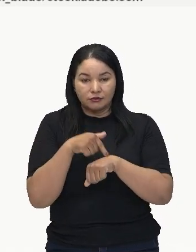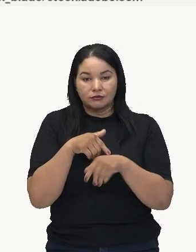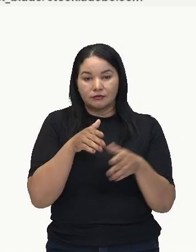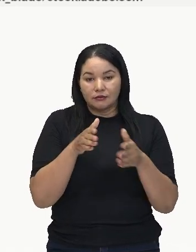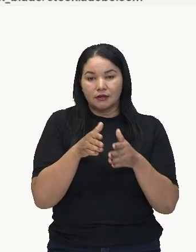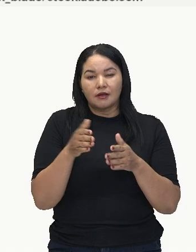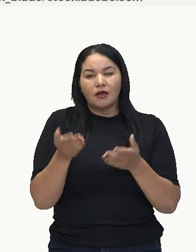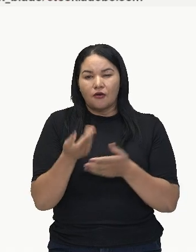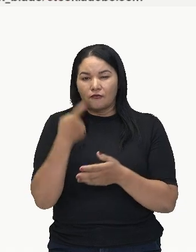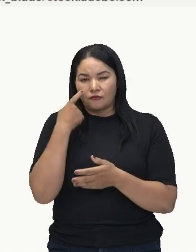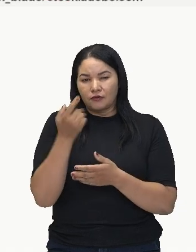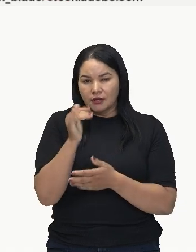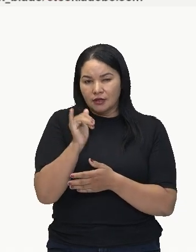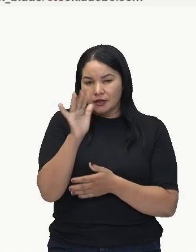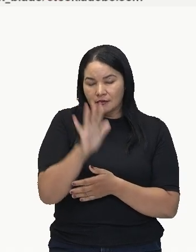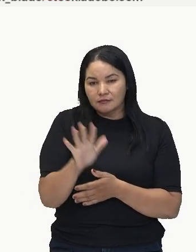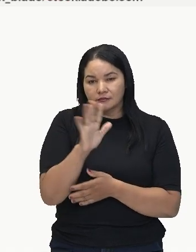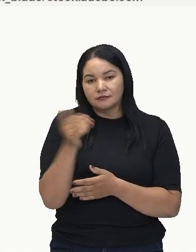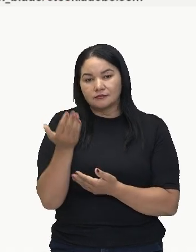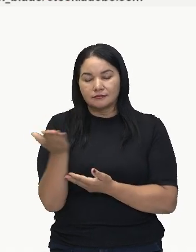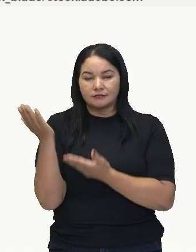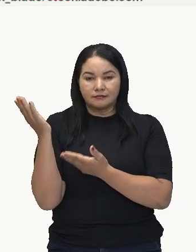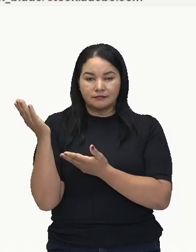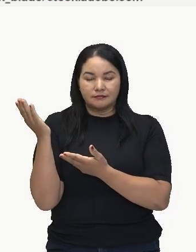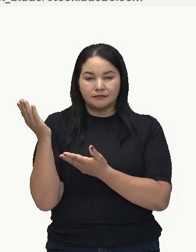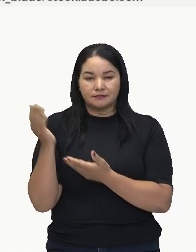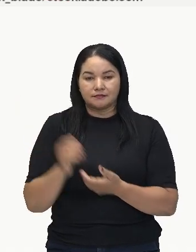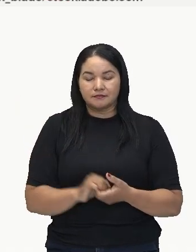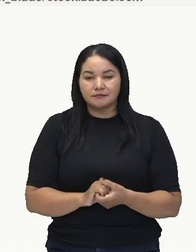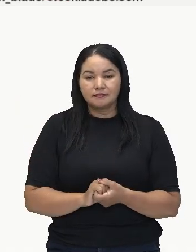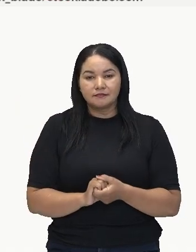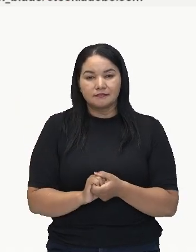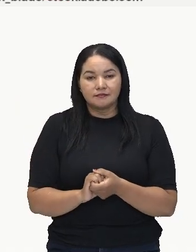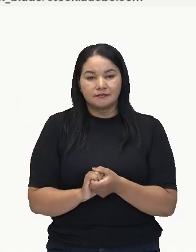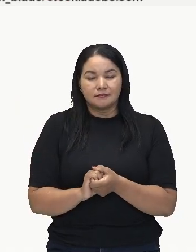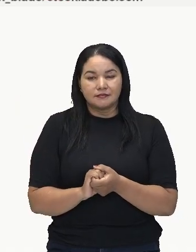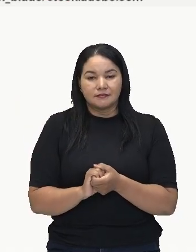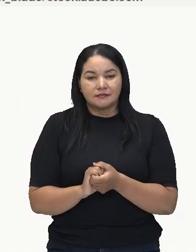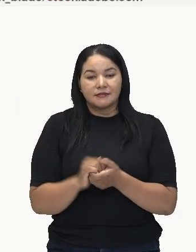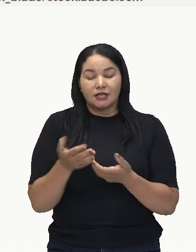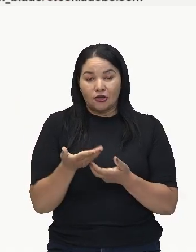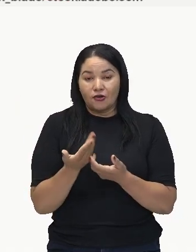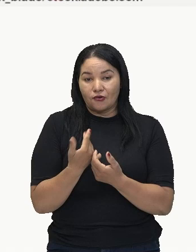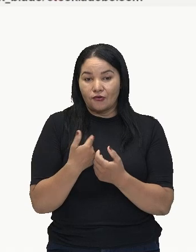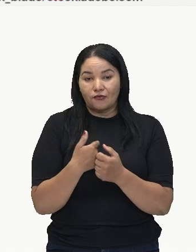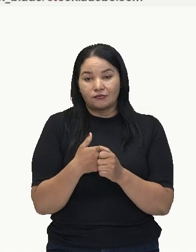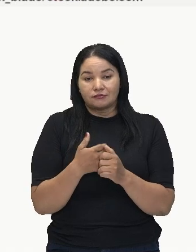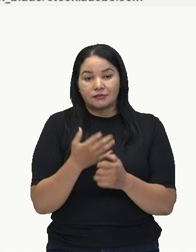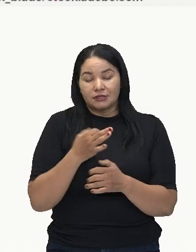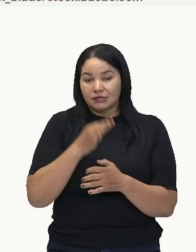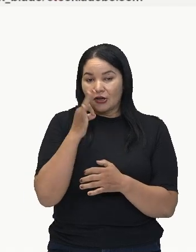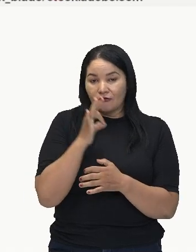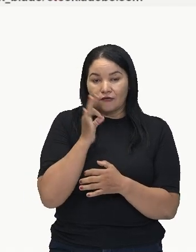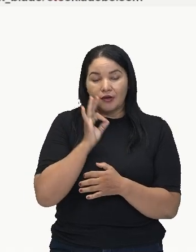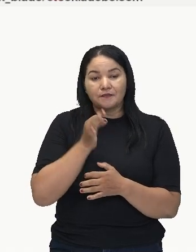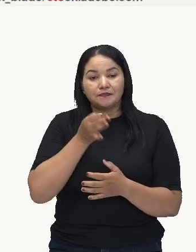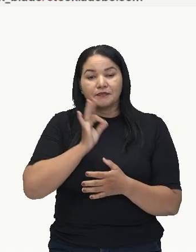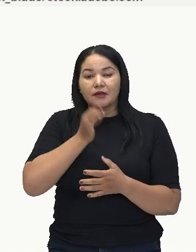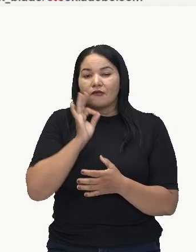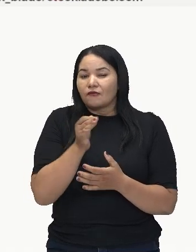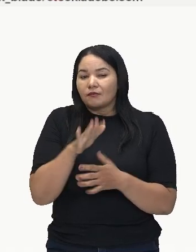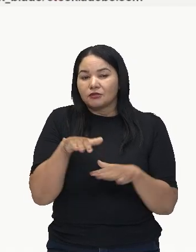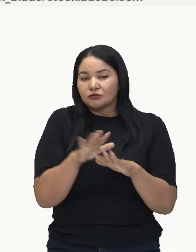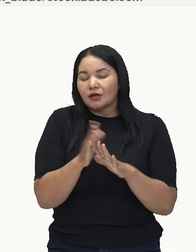aqui, a mulher, né, a moça, está preparando ali o café, não é isso? Haré café para todos dentro de um rato. Vamos fazer